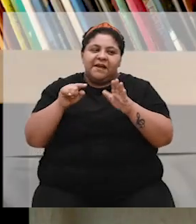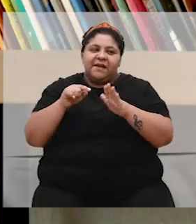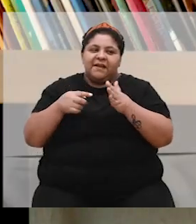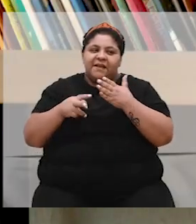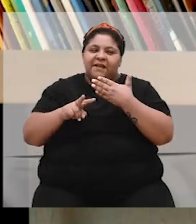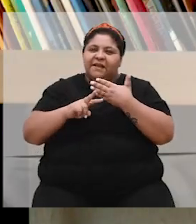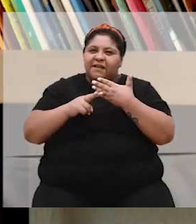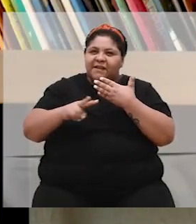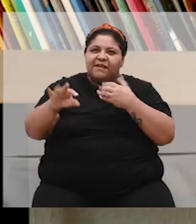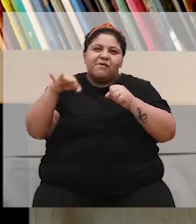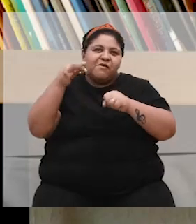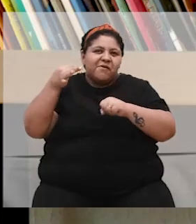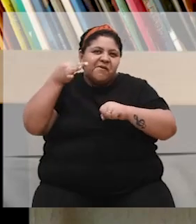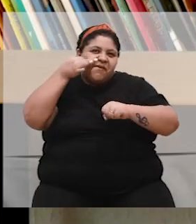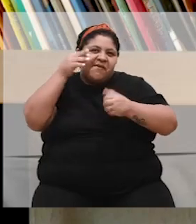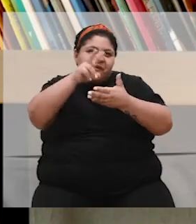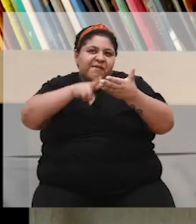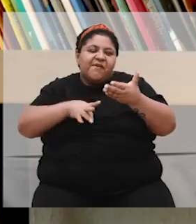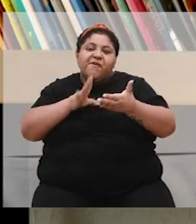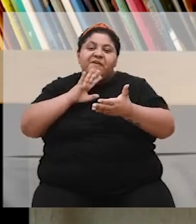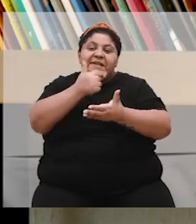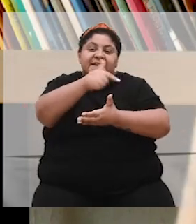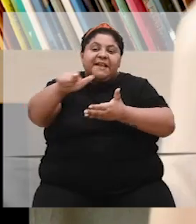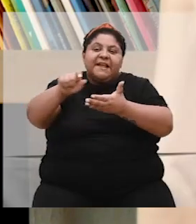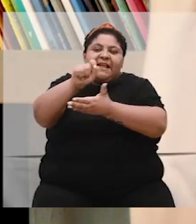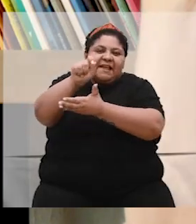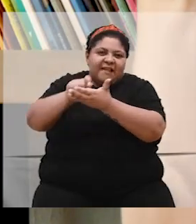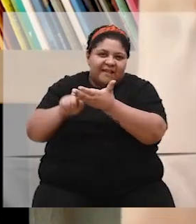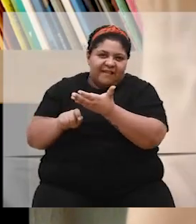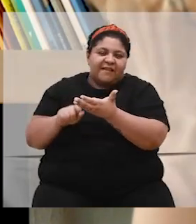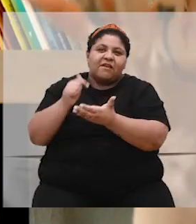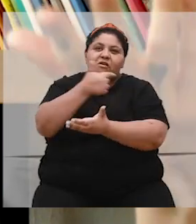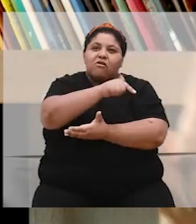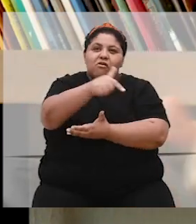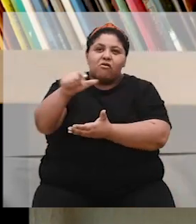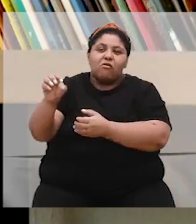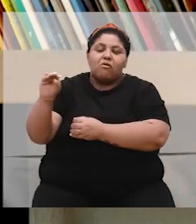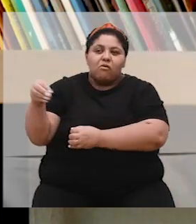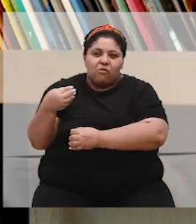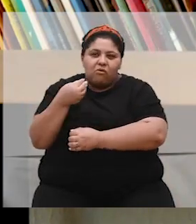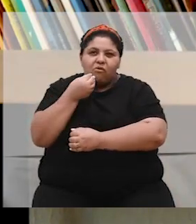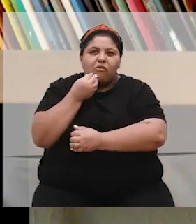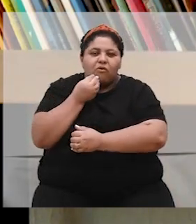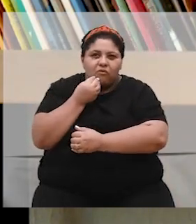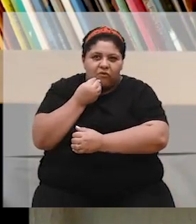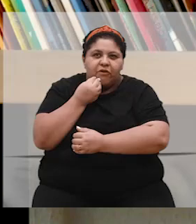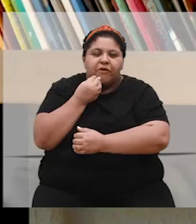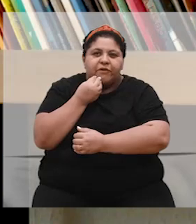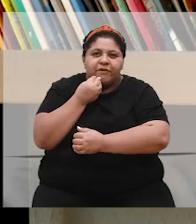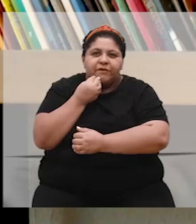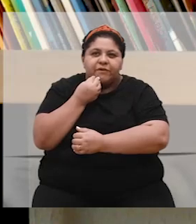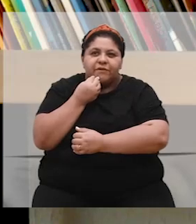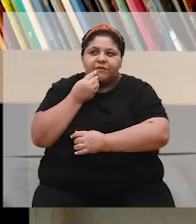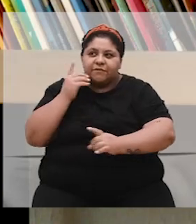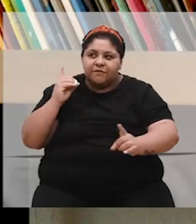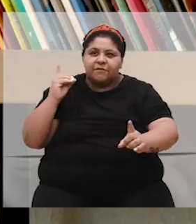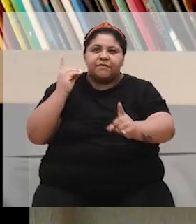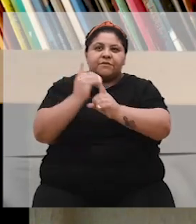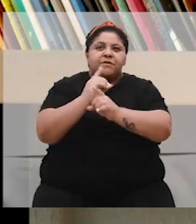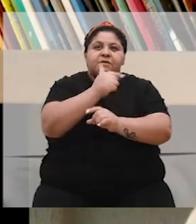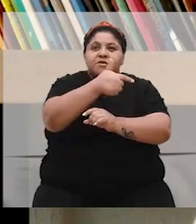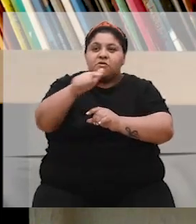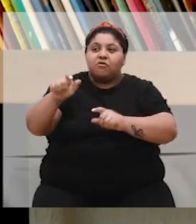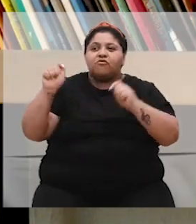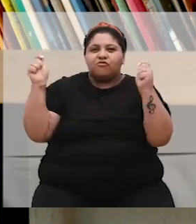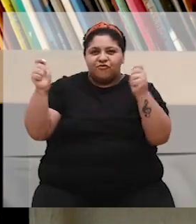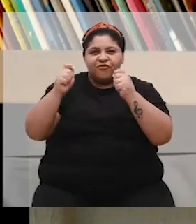da literatura, podem vir e pegar outros livros, conhecer outros autores, porque outros autores possibilitarão o